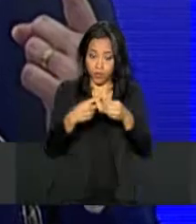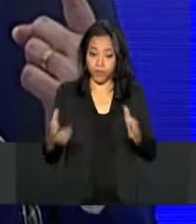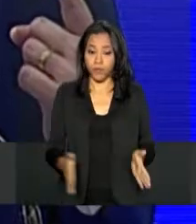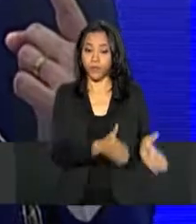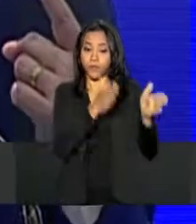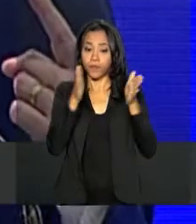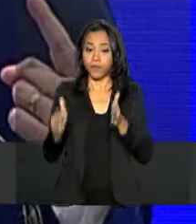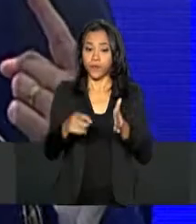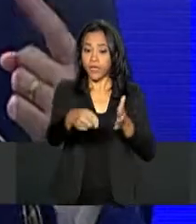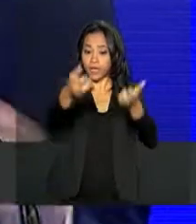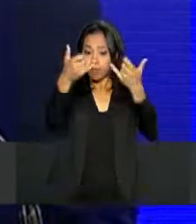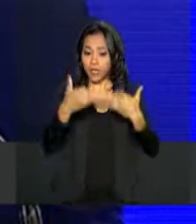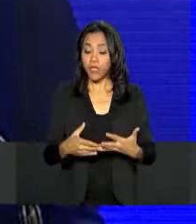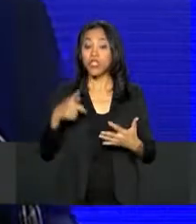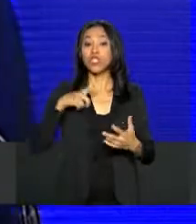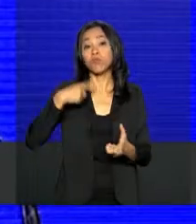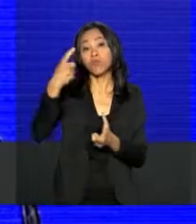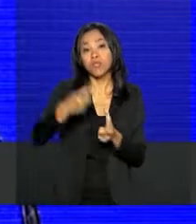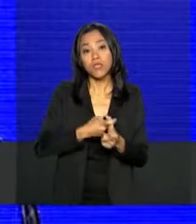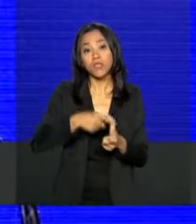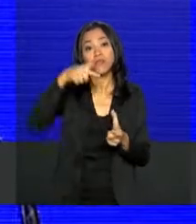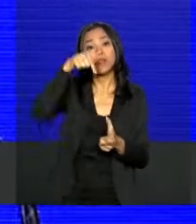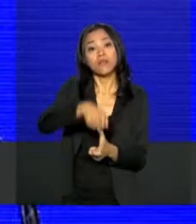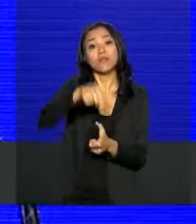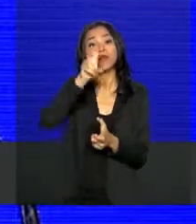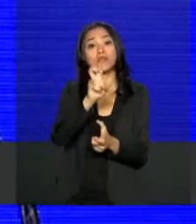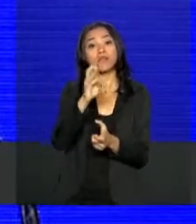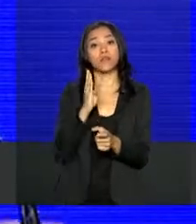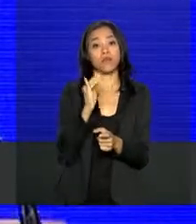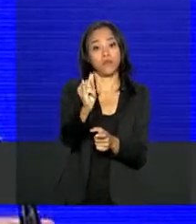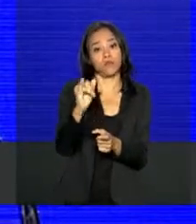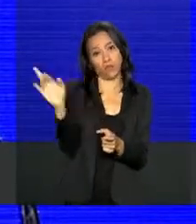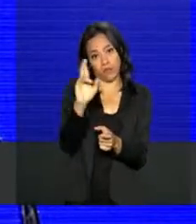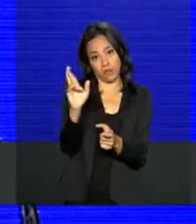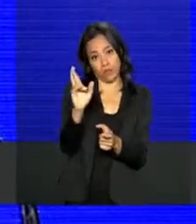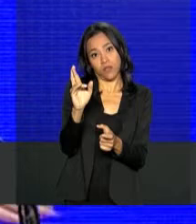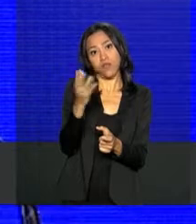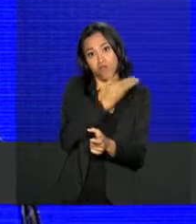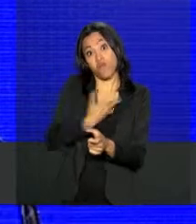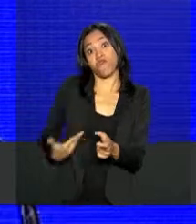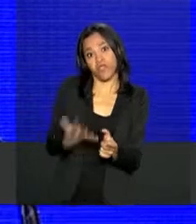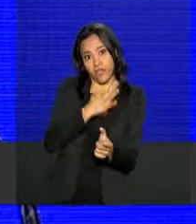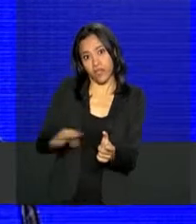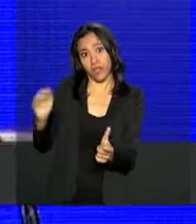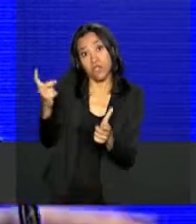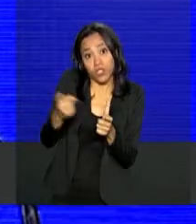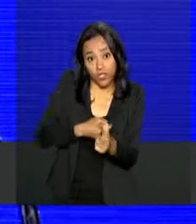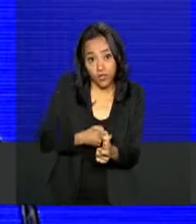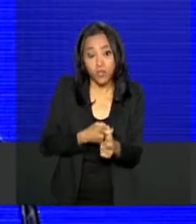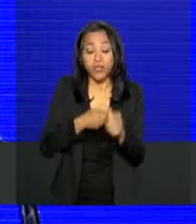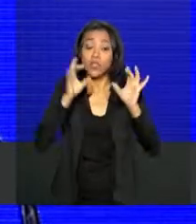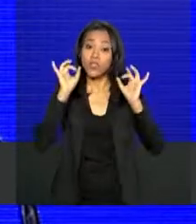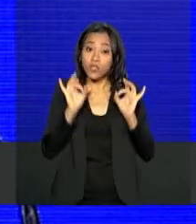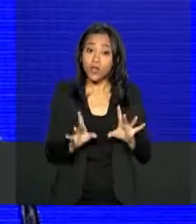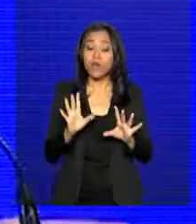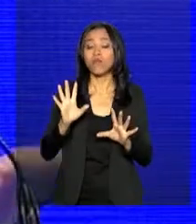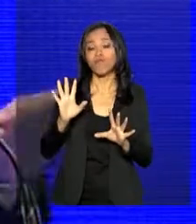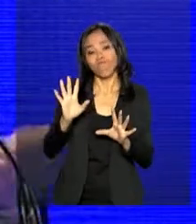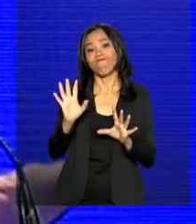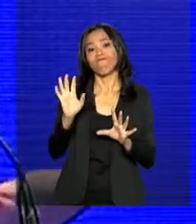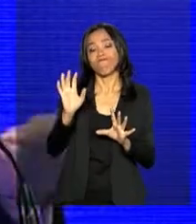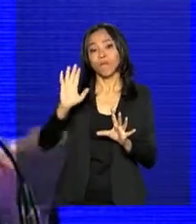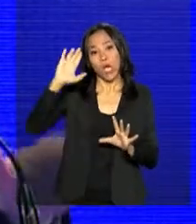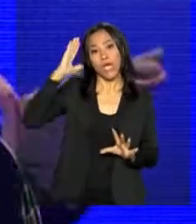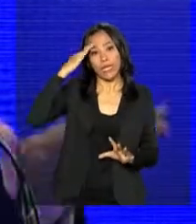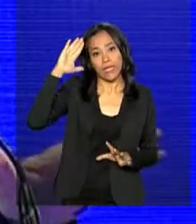de 75 bilhões de reais e só neste entendimento nossa compreensão de